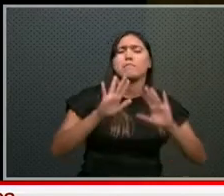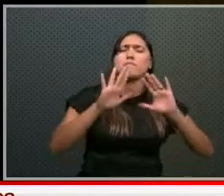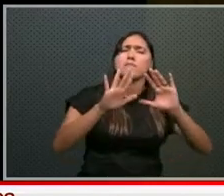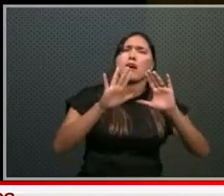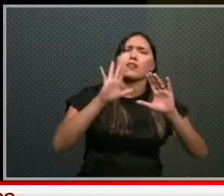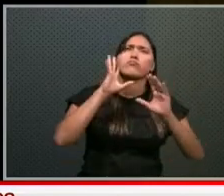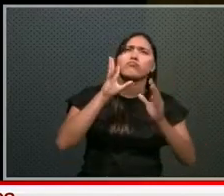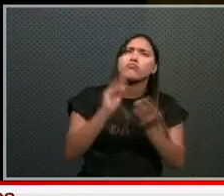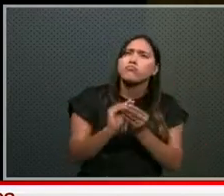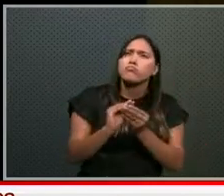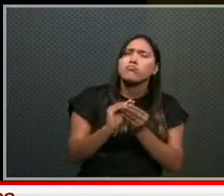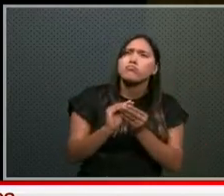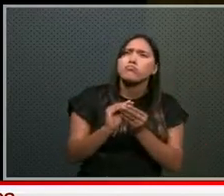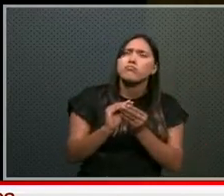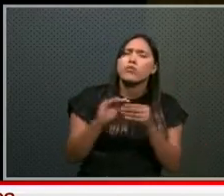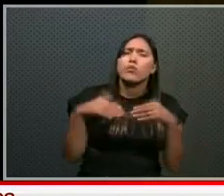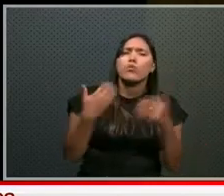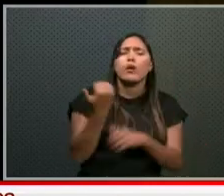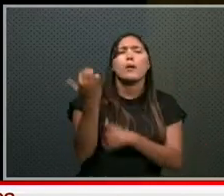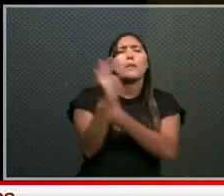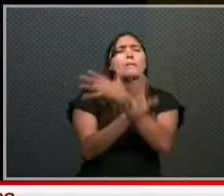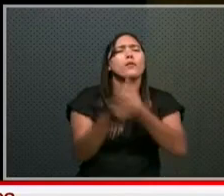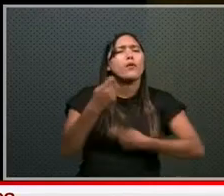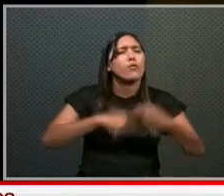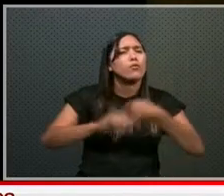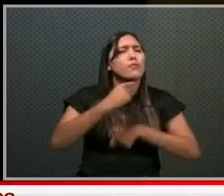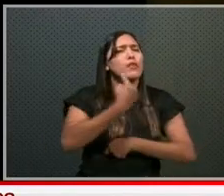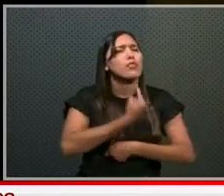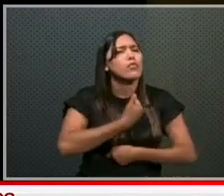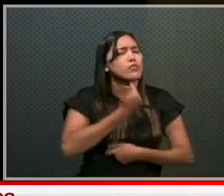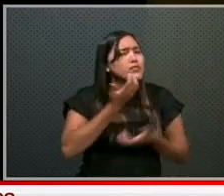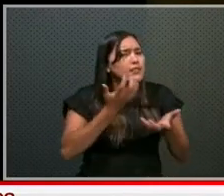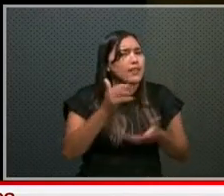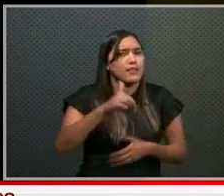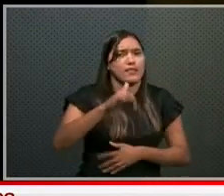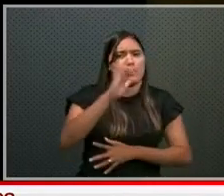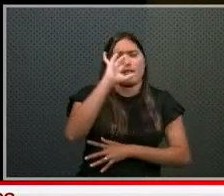qual é a pior economia que nós desejamos para Amazônia